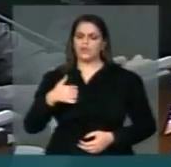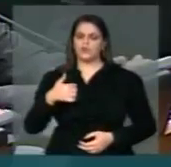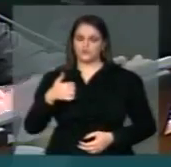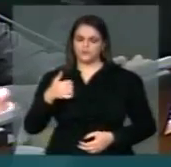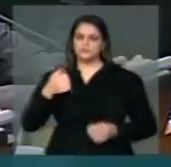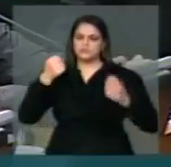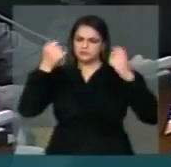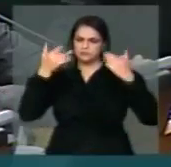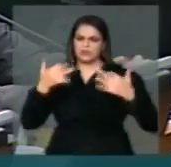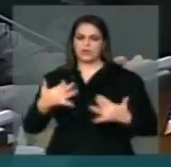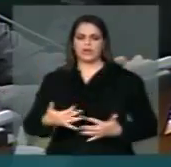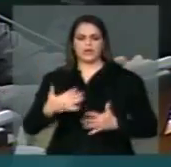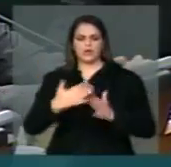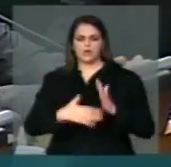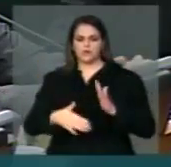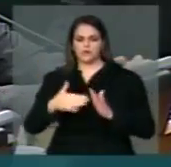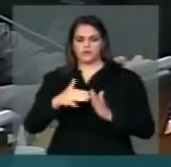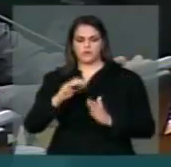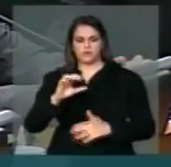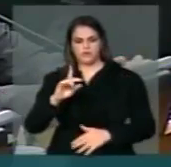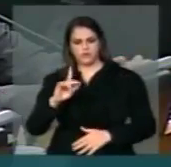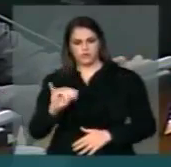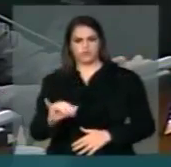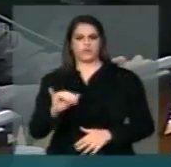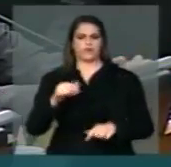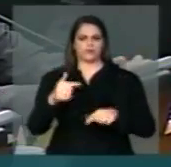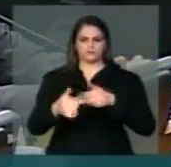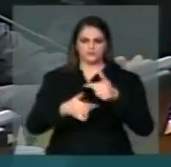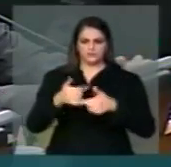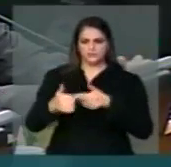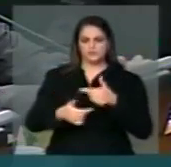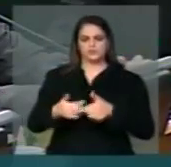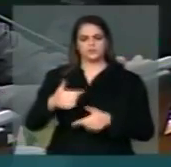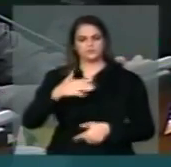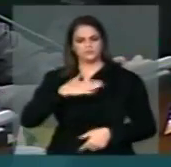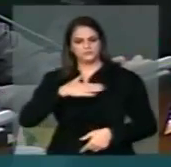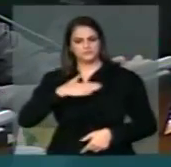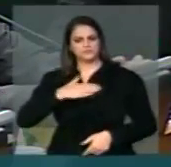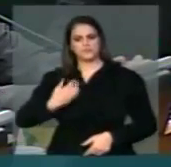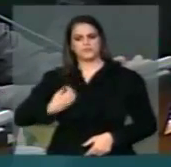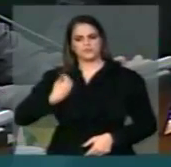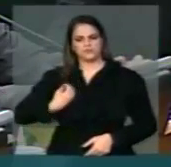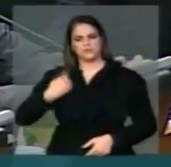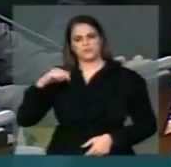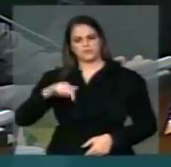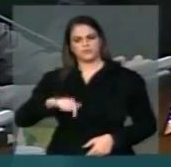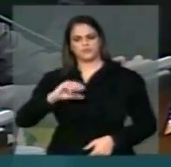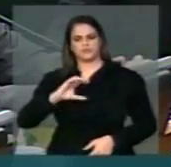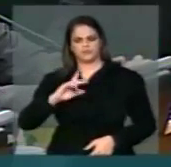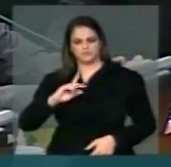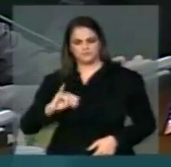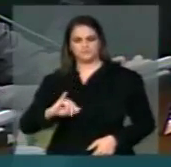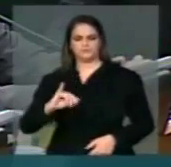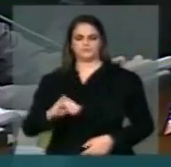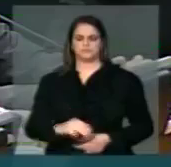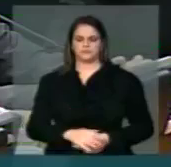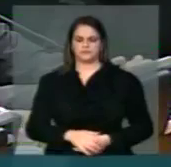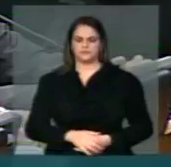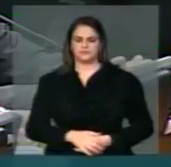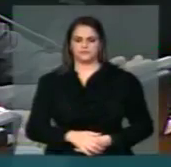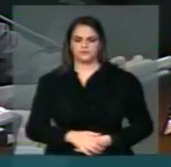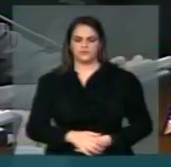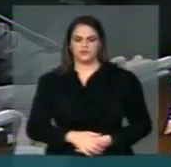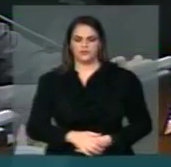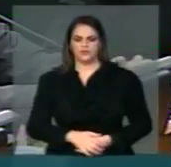argumentos referentes à questão da CPI propriamente dita e da minha atuação aqui nessa comissão e dessa postura. De antemão,